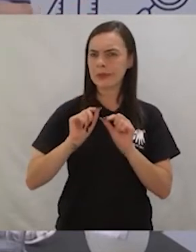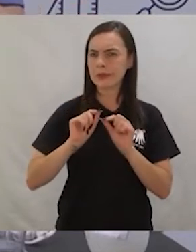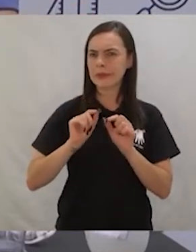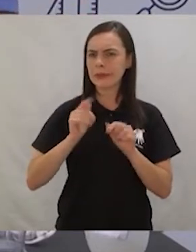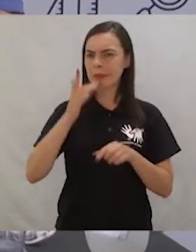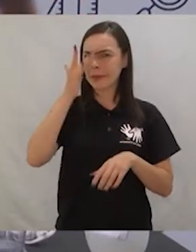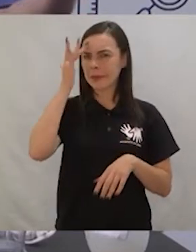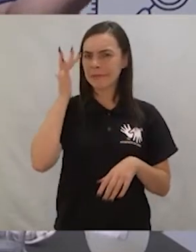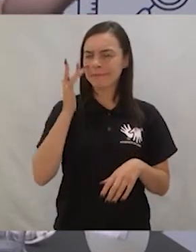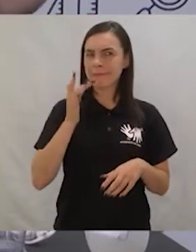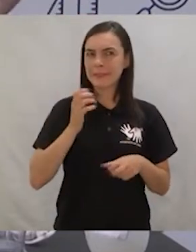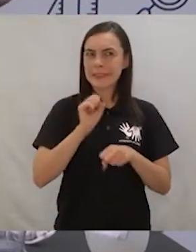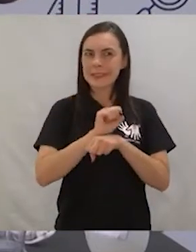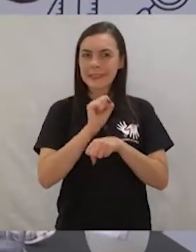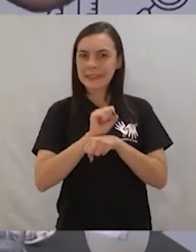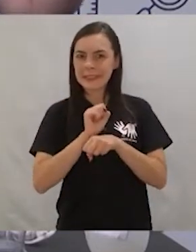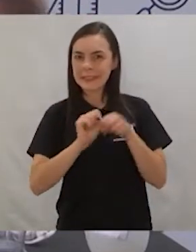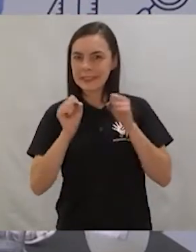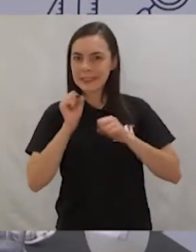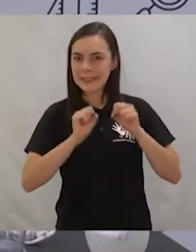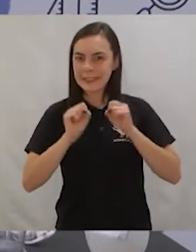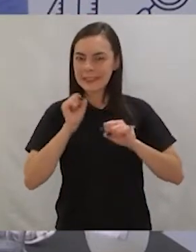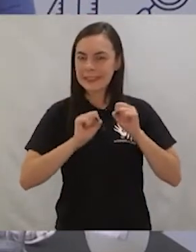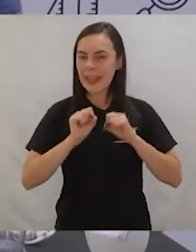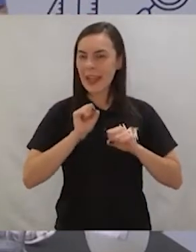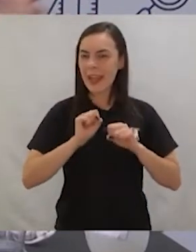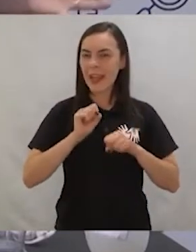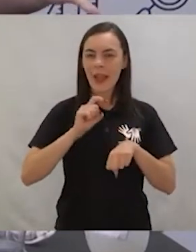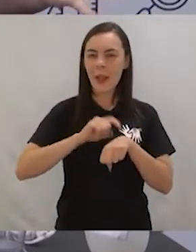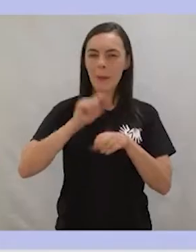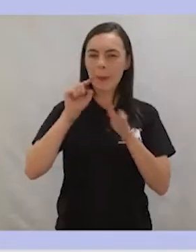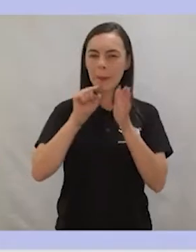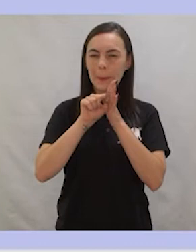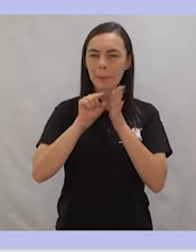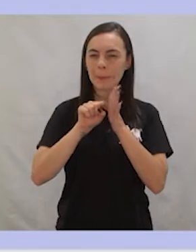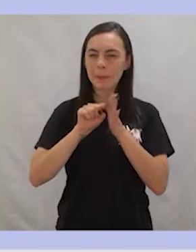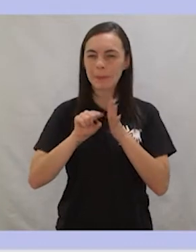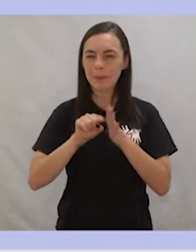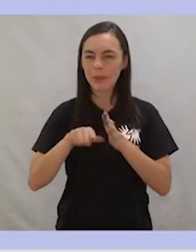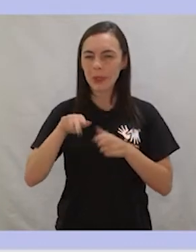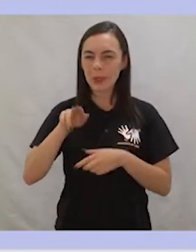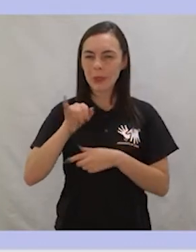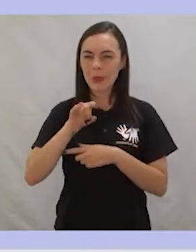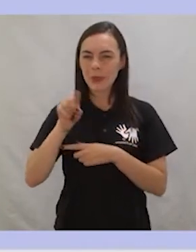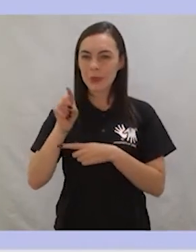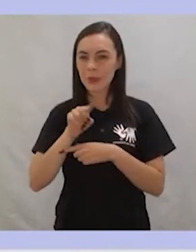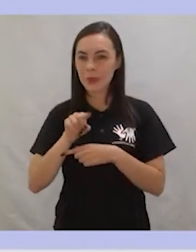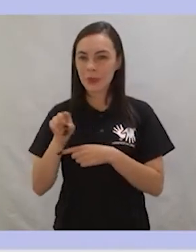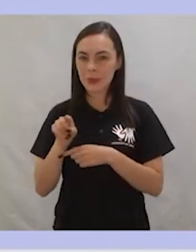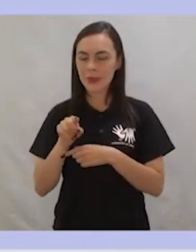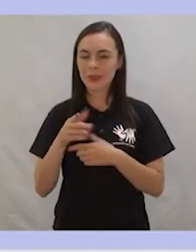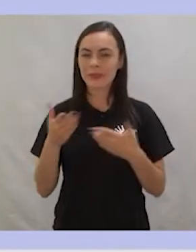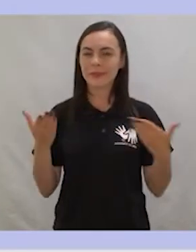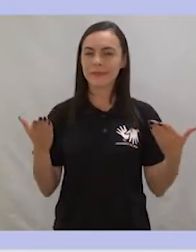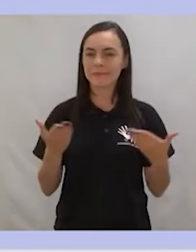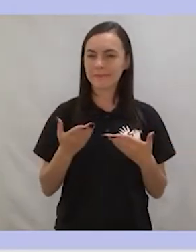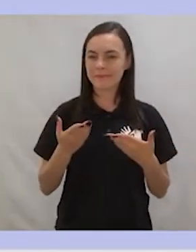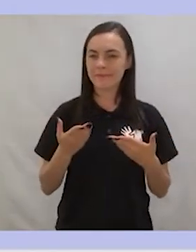momento tão delicioso que a gente chega aqui na hora do quiz. O quiz é o momento que a gente